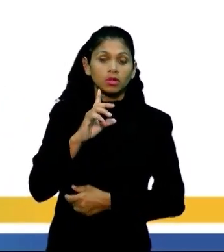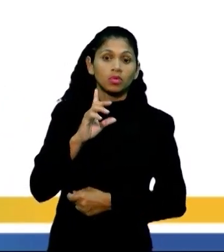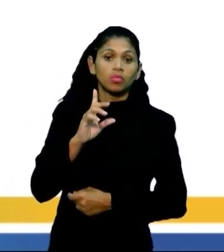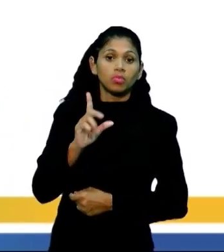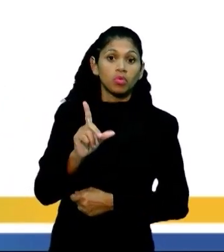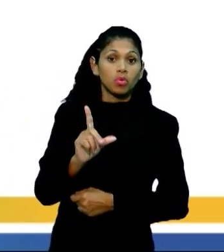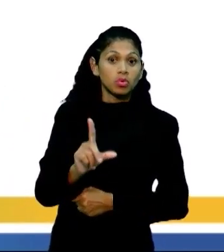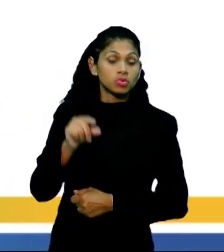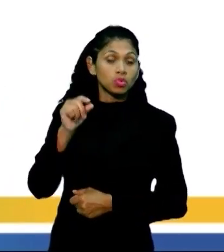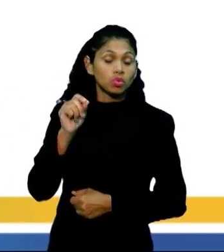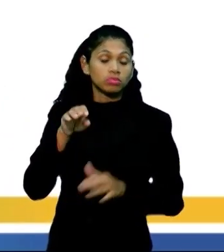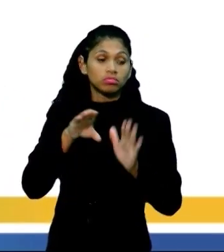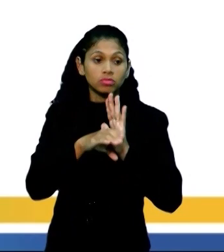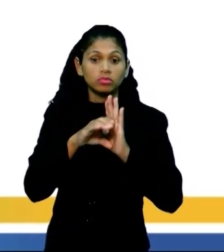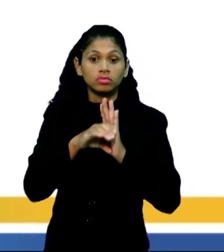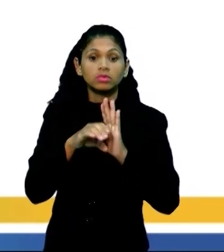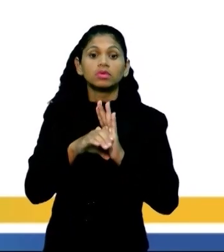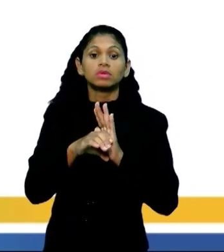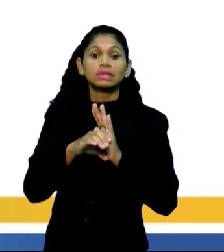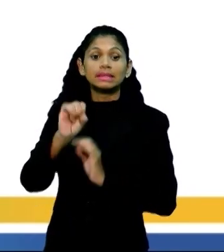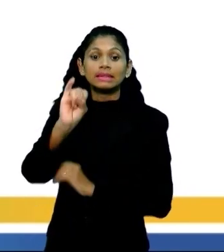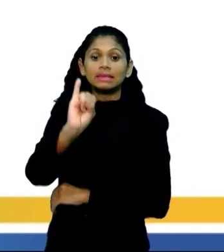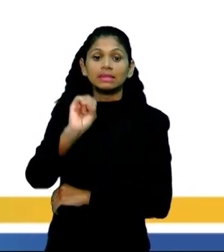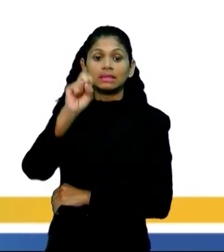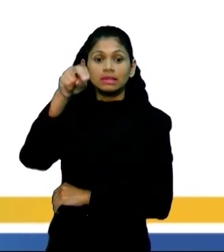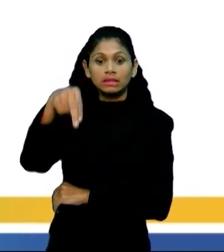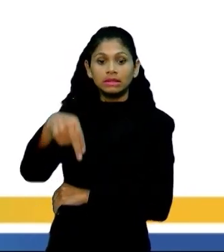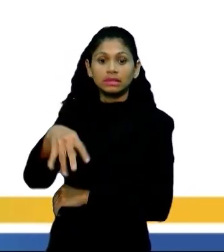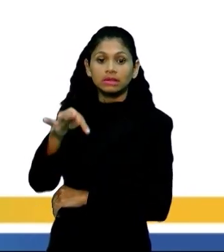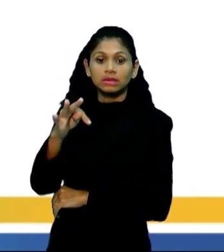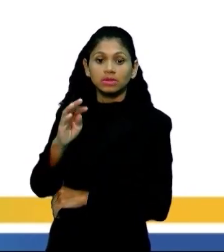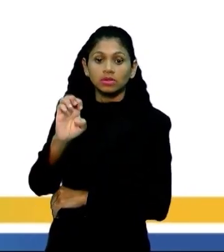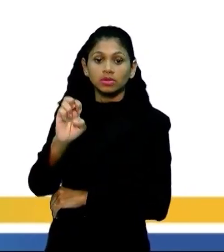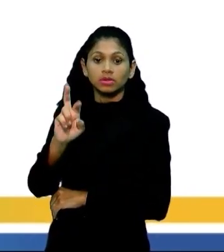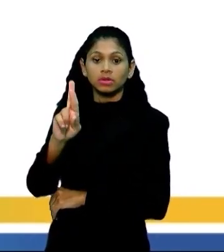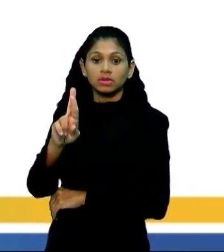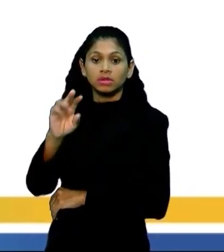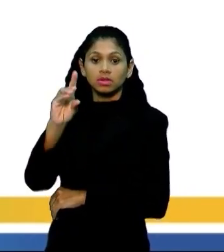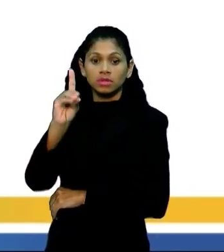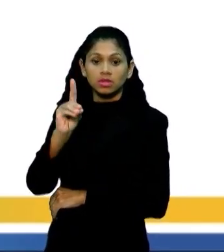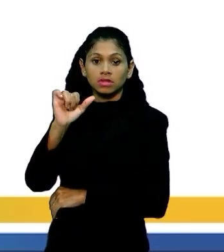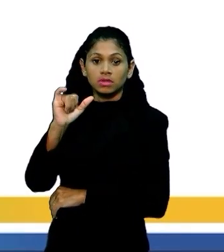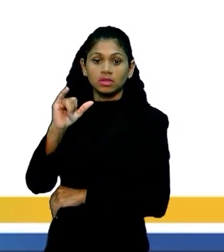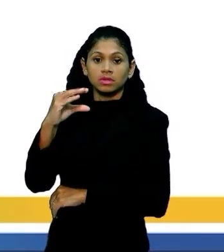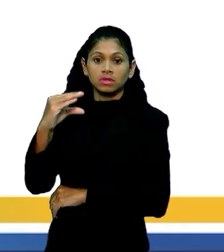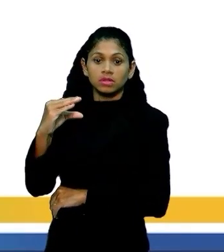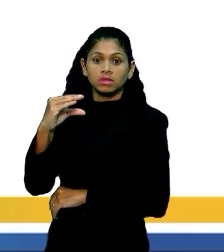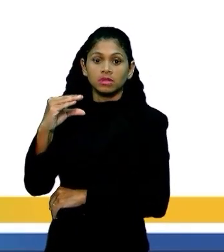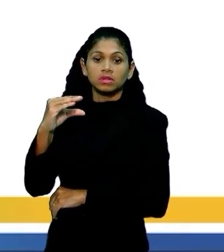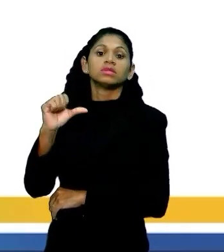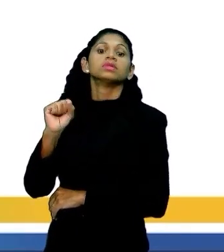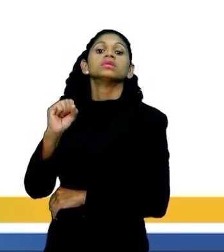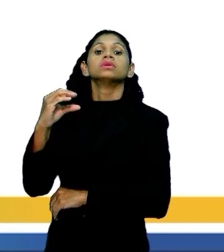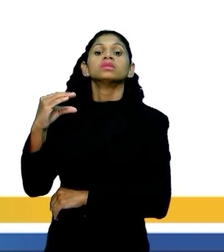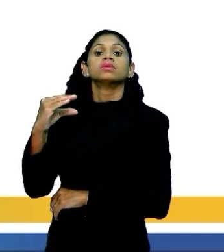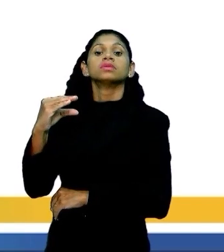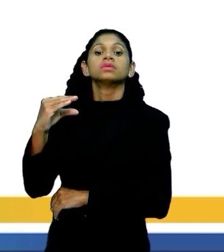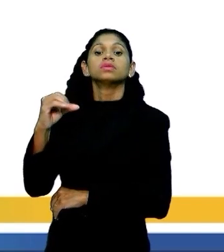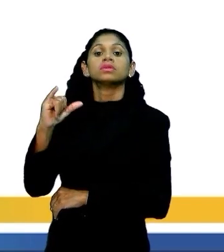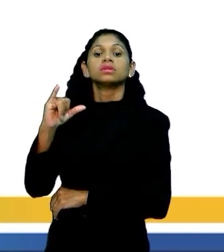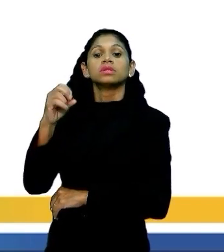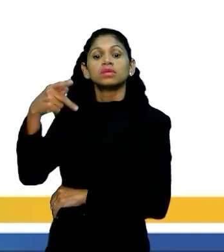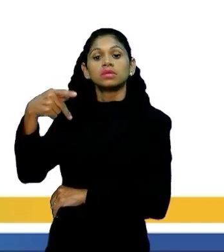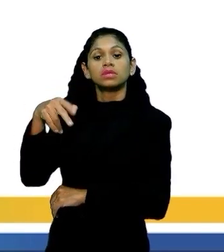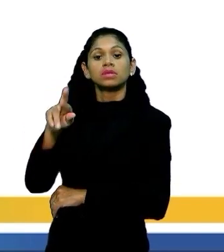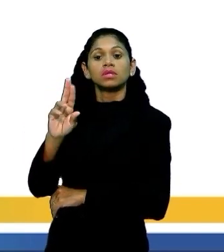tá explícito aí ó interdisciplinariedade e pode trazer questões que envolvem conceitos e